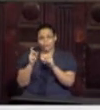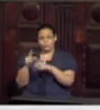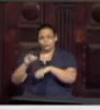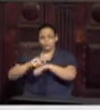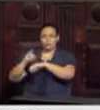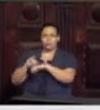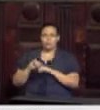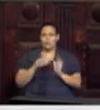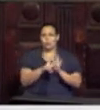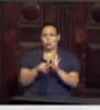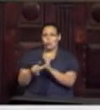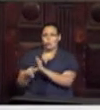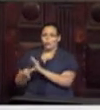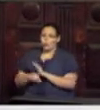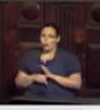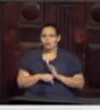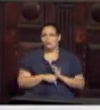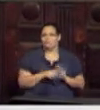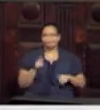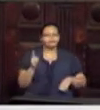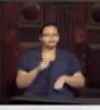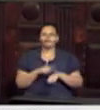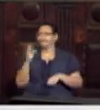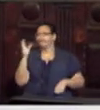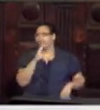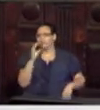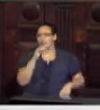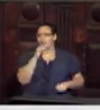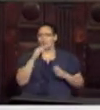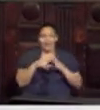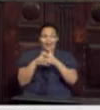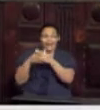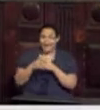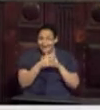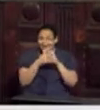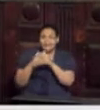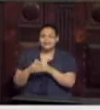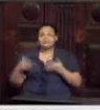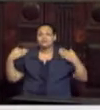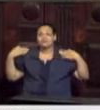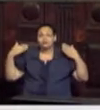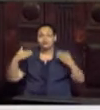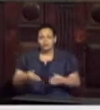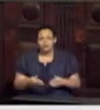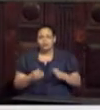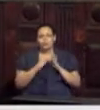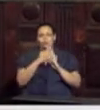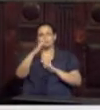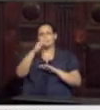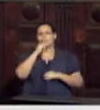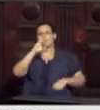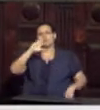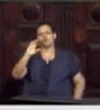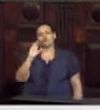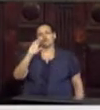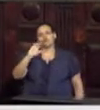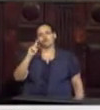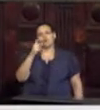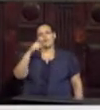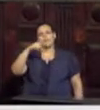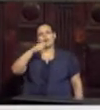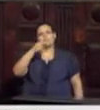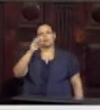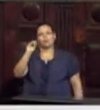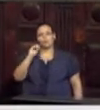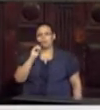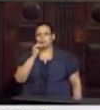produtos roubados imediatamente. Uma carga chega à comunidade do Chapadão, esse foi o